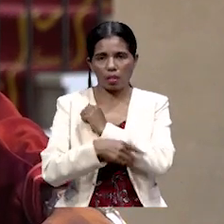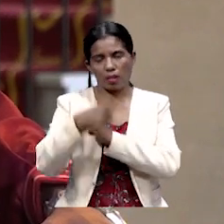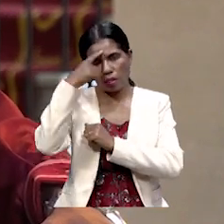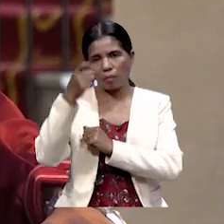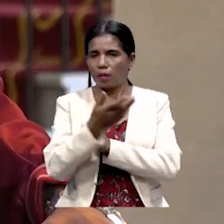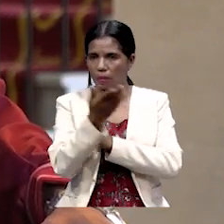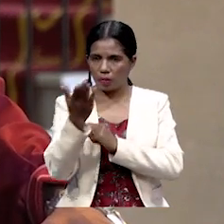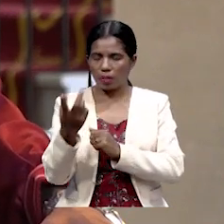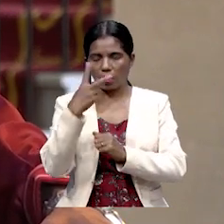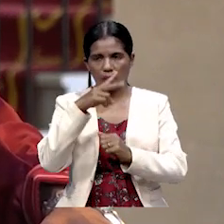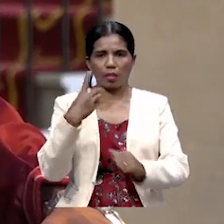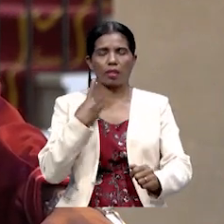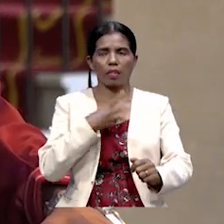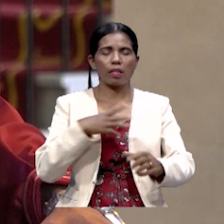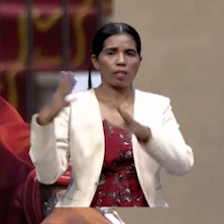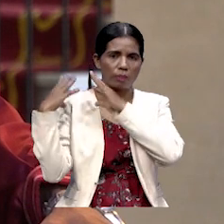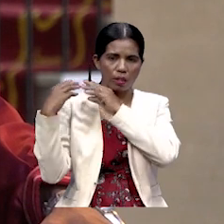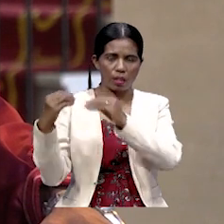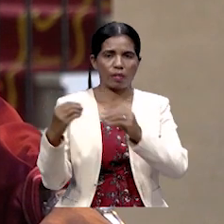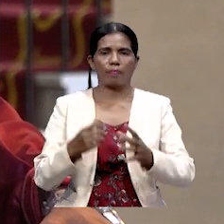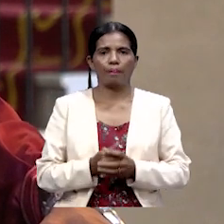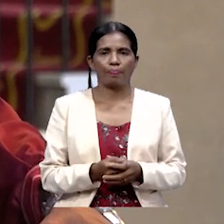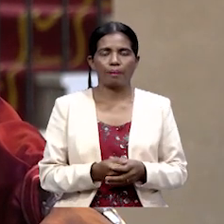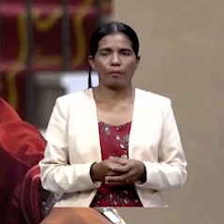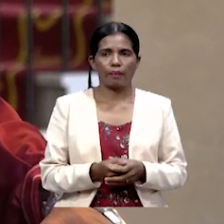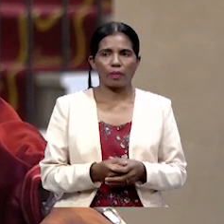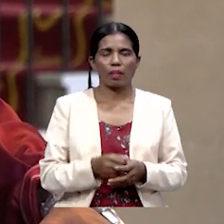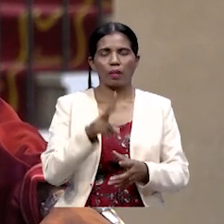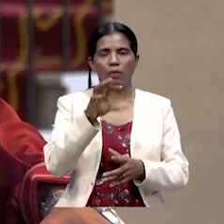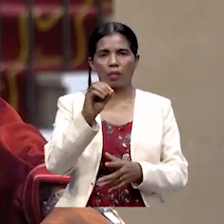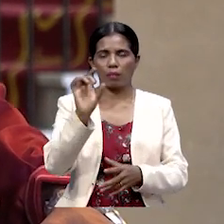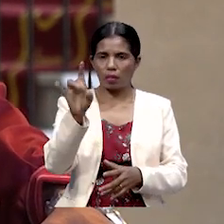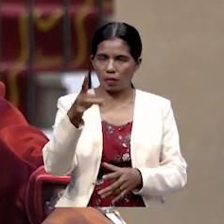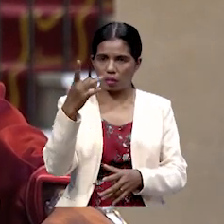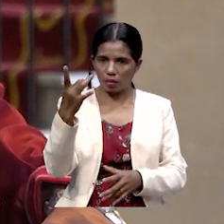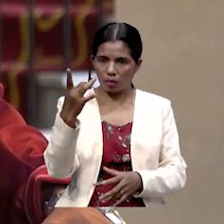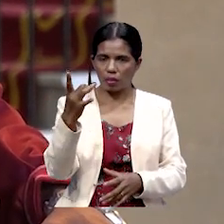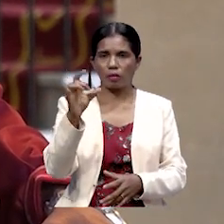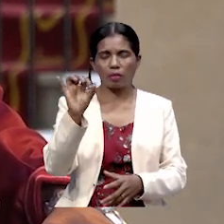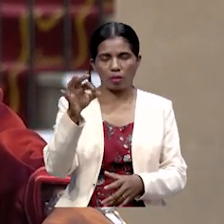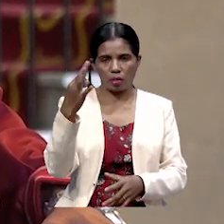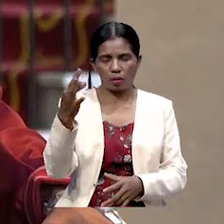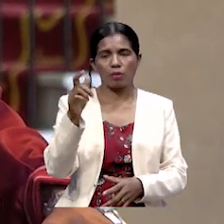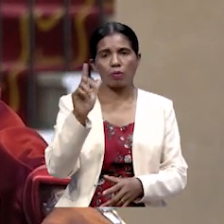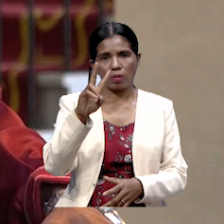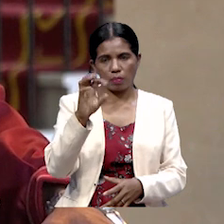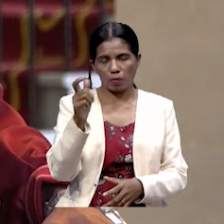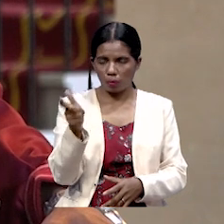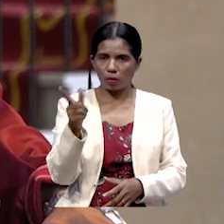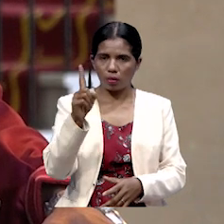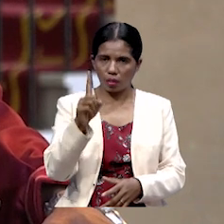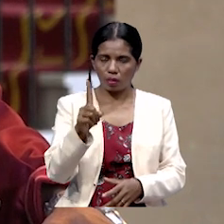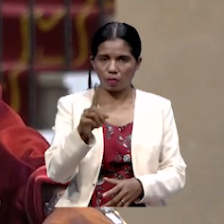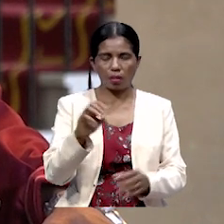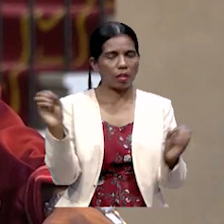carta e tenho a experiência rássica. E 2017, 2018, 2020, nela